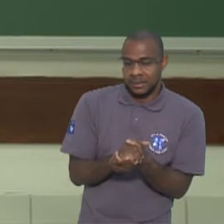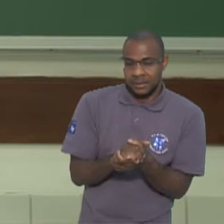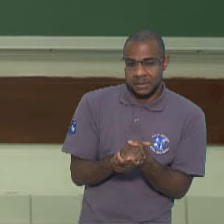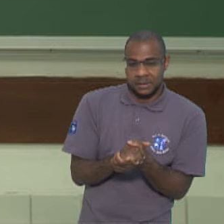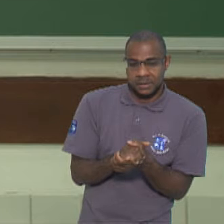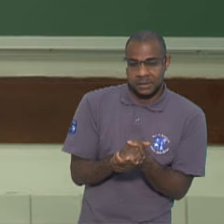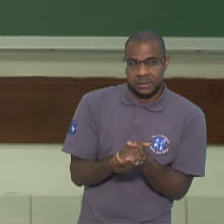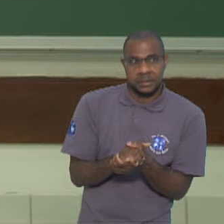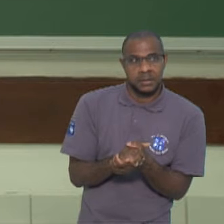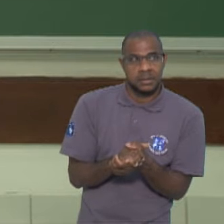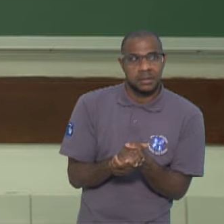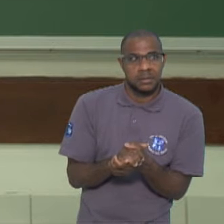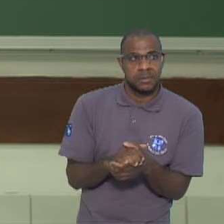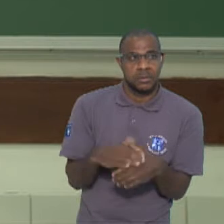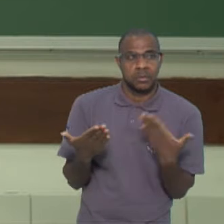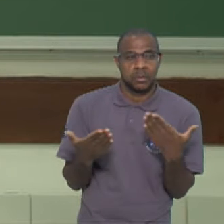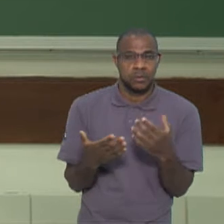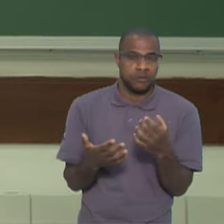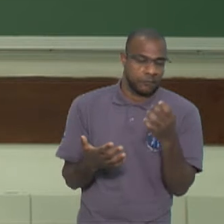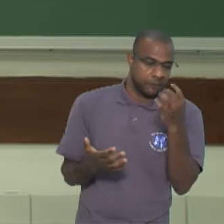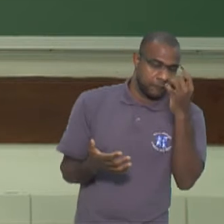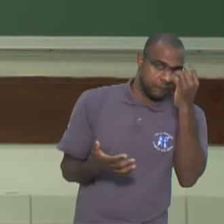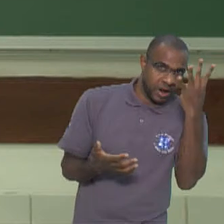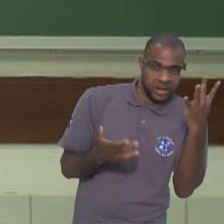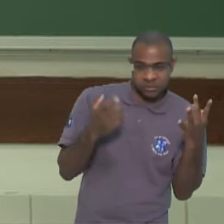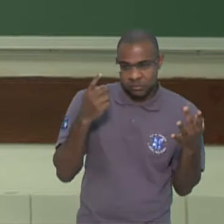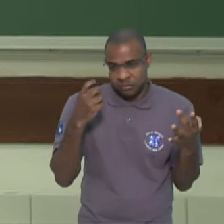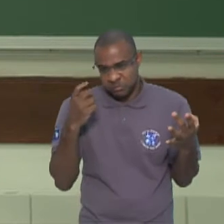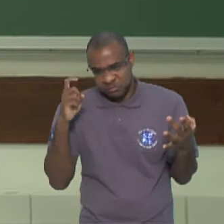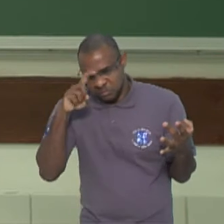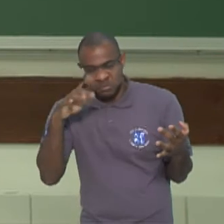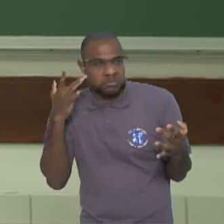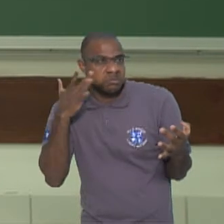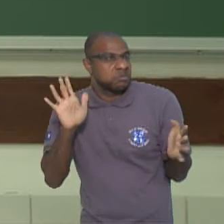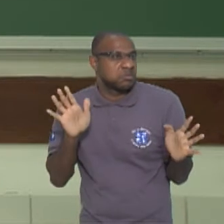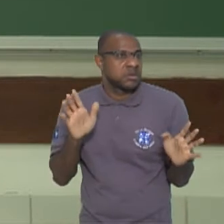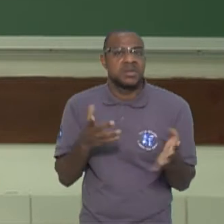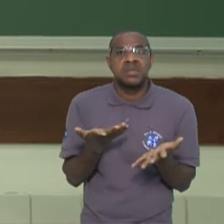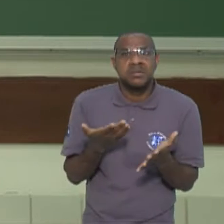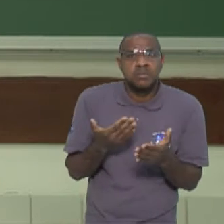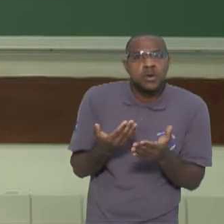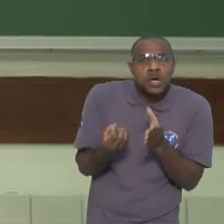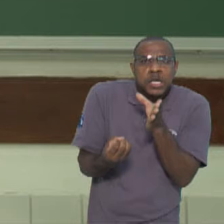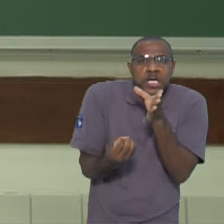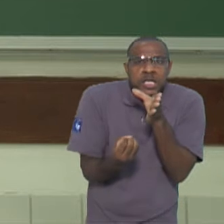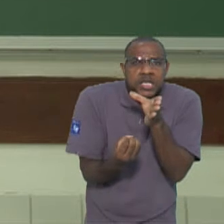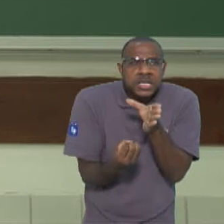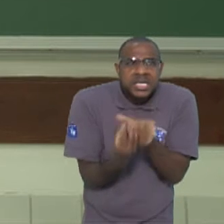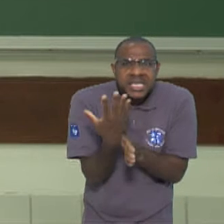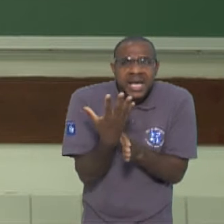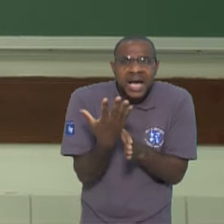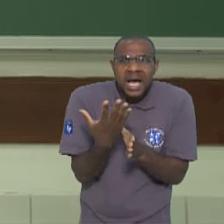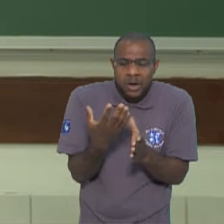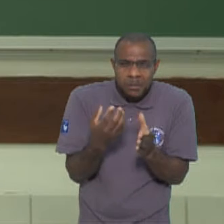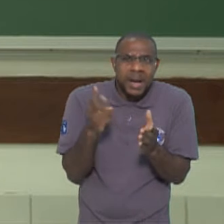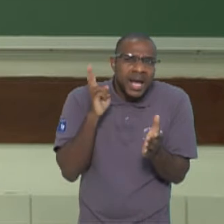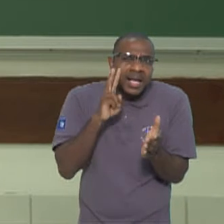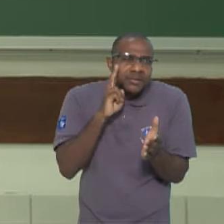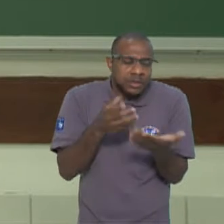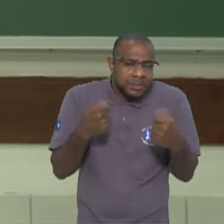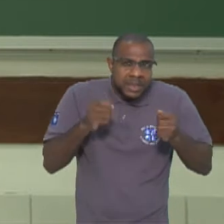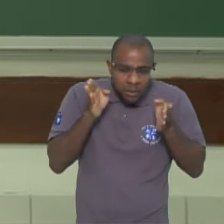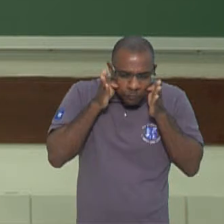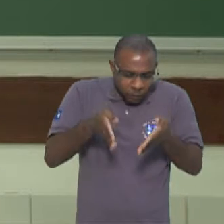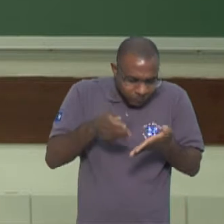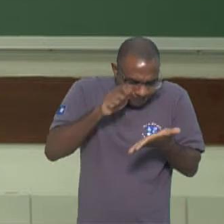não sei qual que é difícil, qual que é mais fácil, mas eu elaborar uma história exige uma complexidade ali, porque